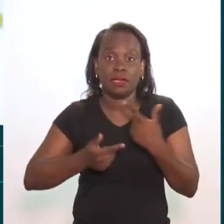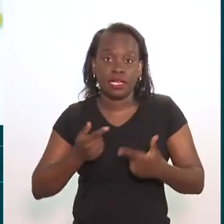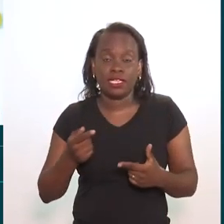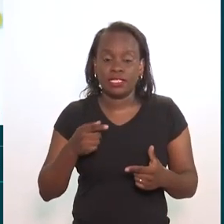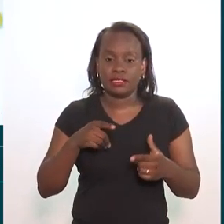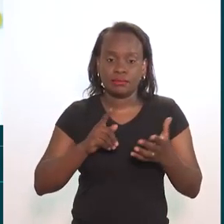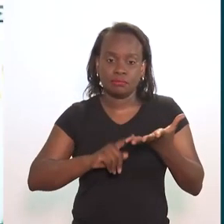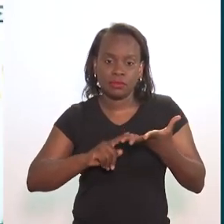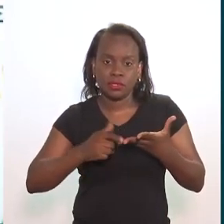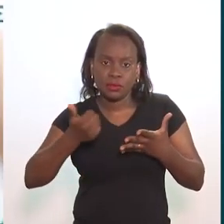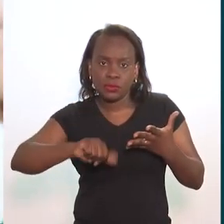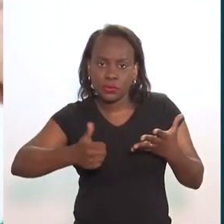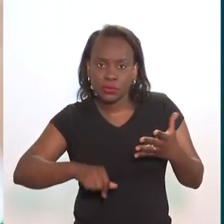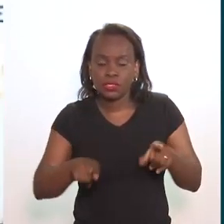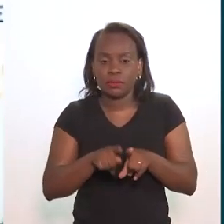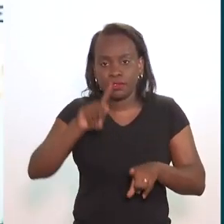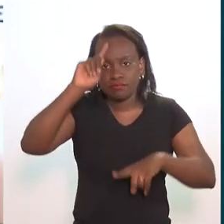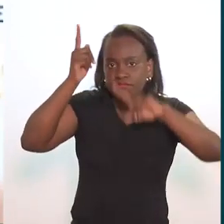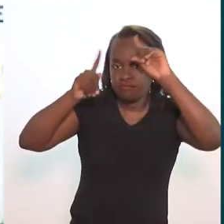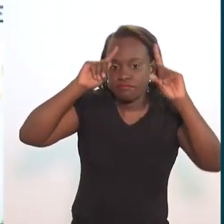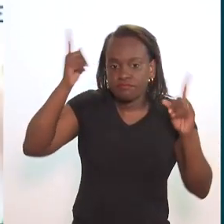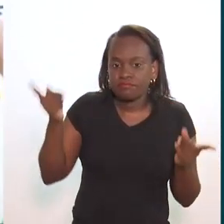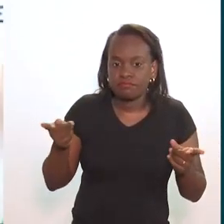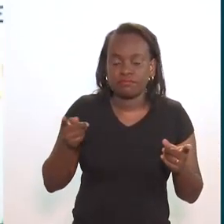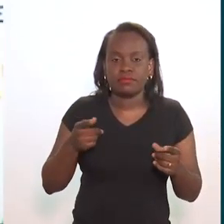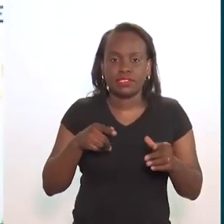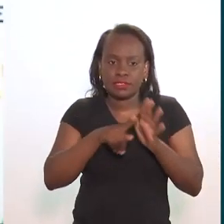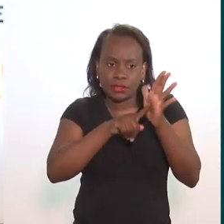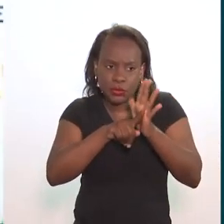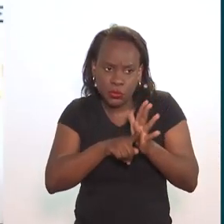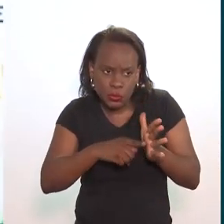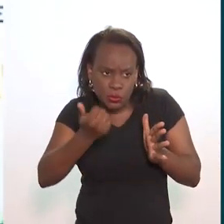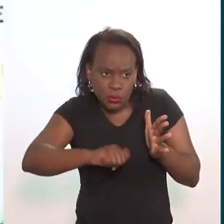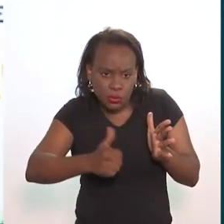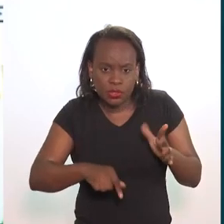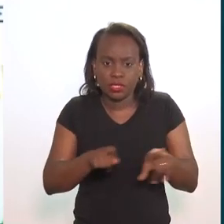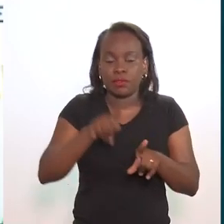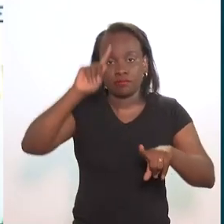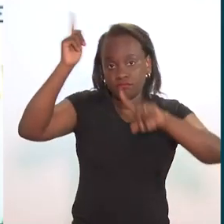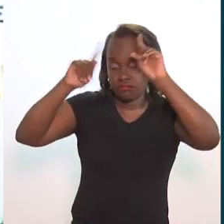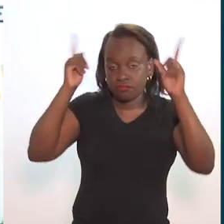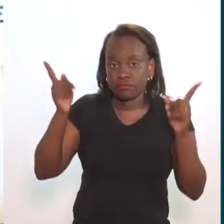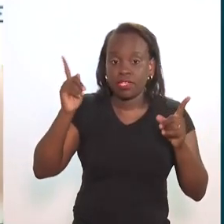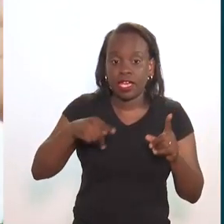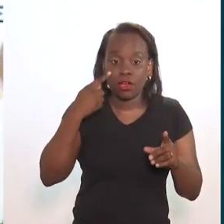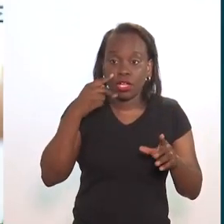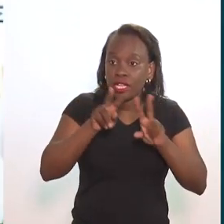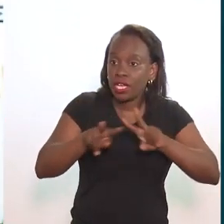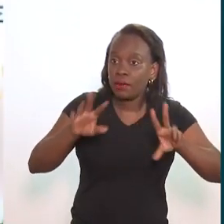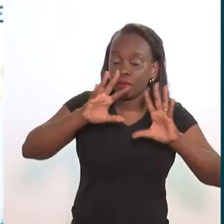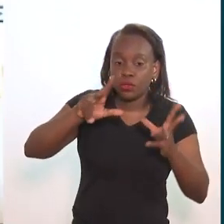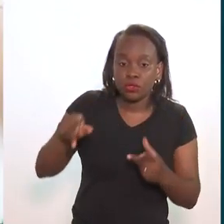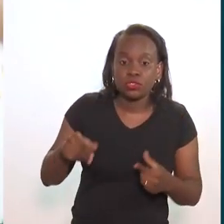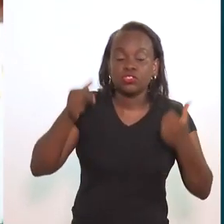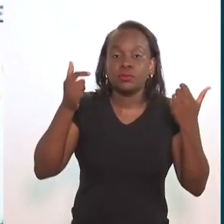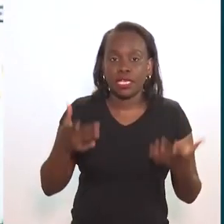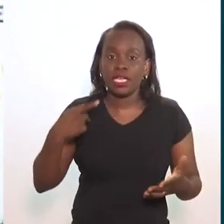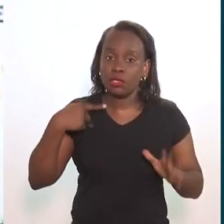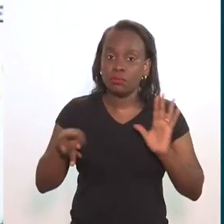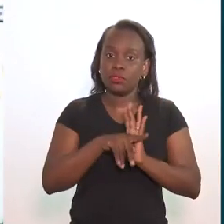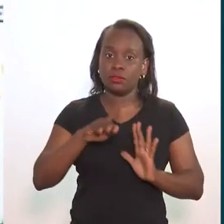trabalha com a crítica e com a criatividade, né? Com a criticidade e com a criatividade. Ela é para olhar o mundo e dizer assim: